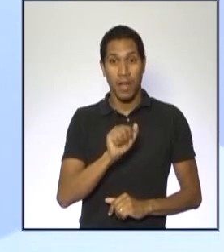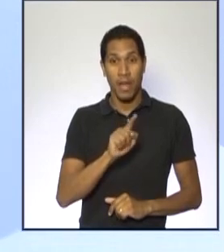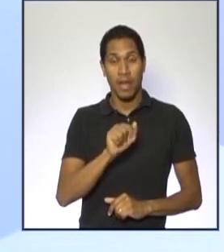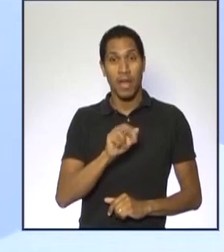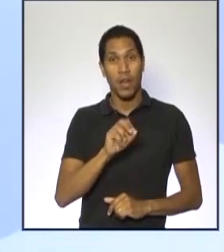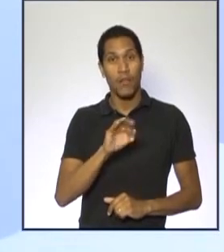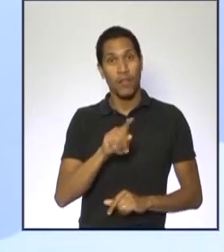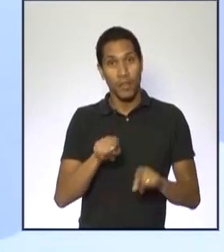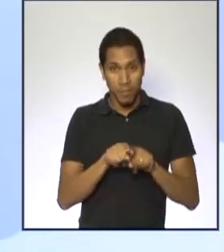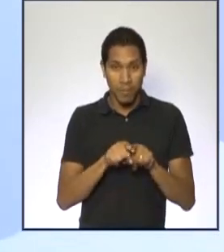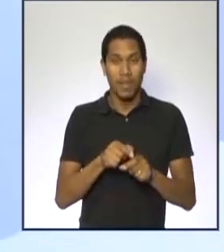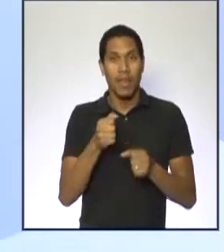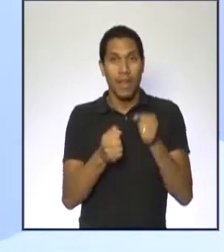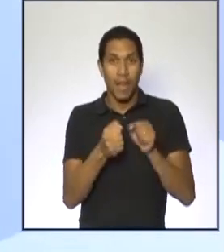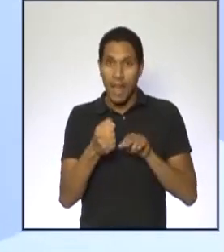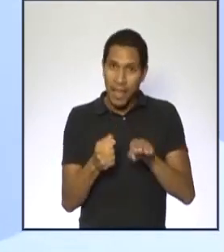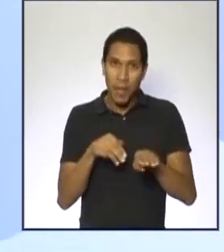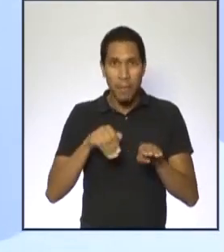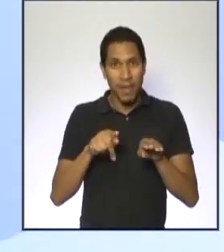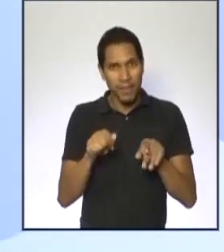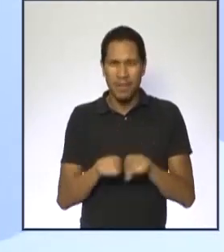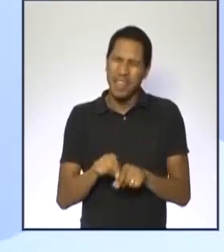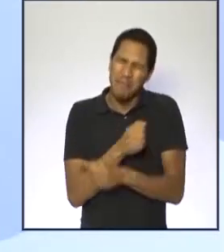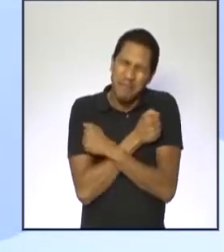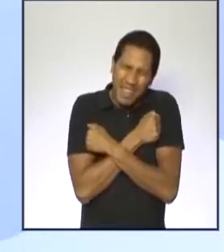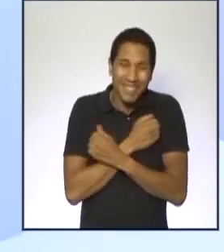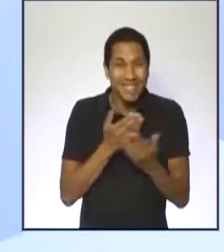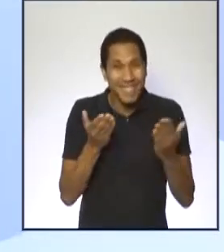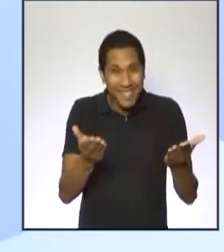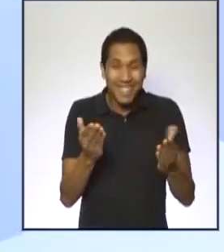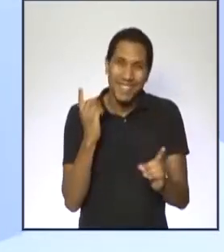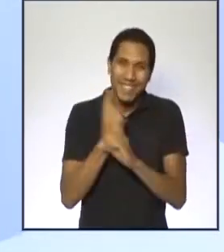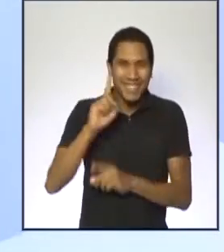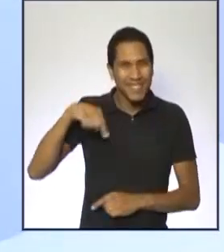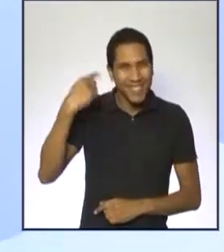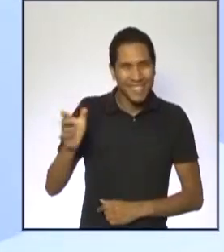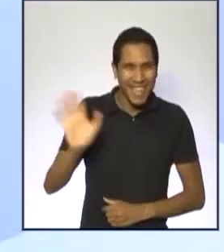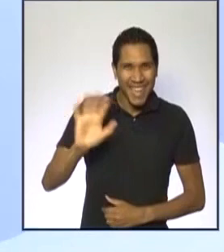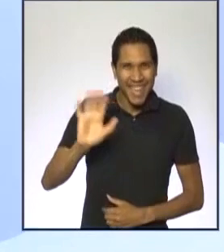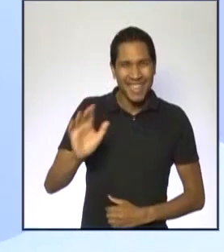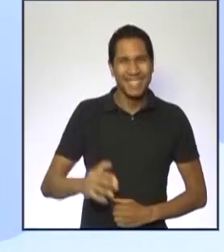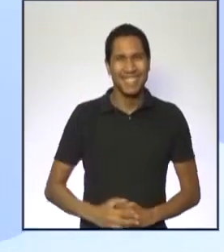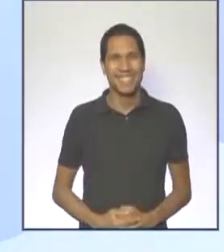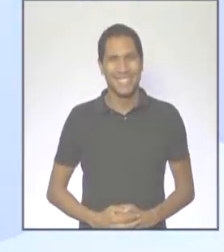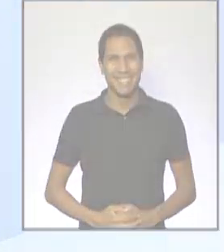com Meu Carrinho Maker. Um grande abraço para vocês e até a próxima.